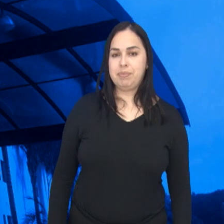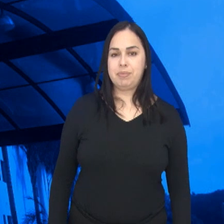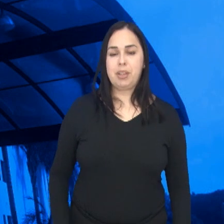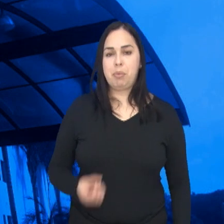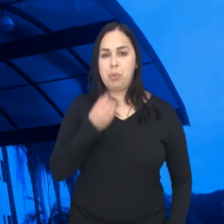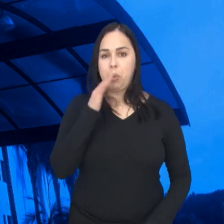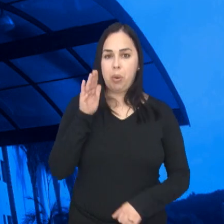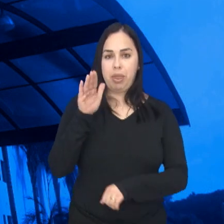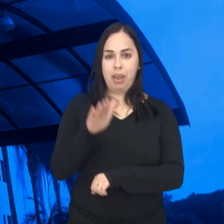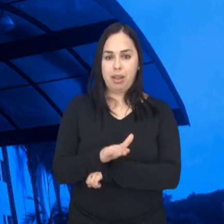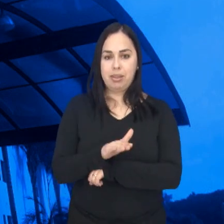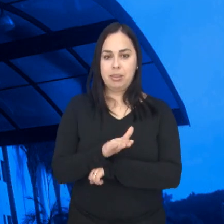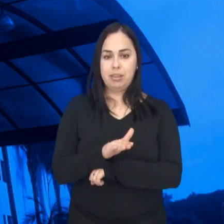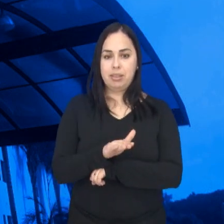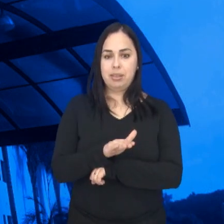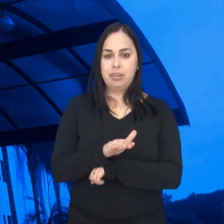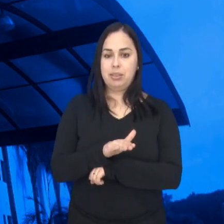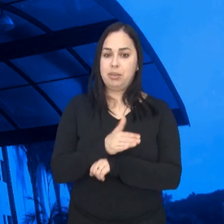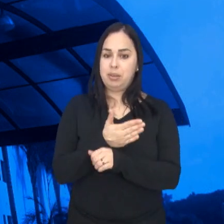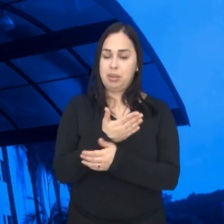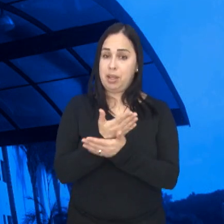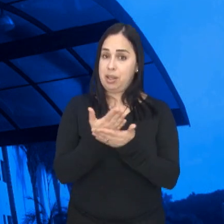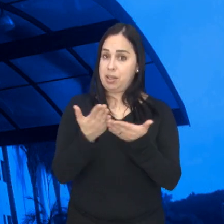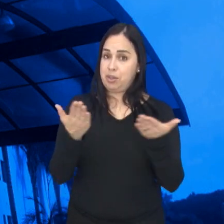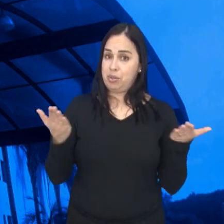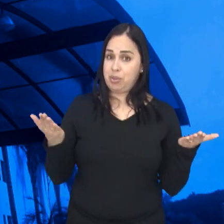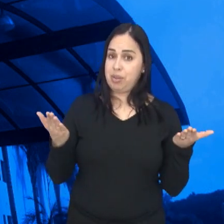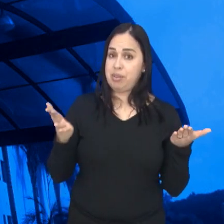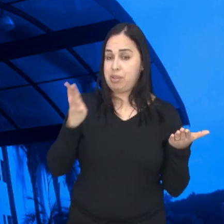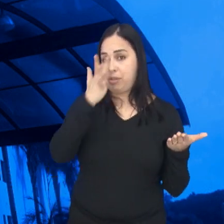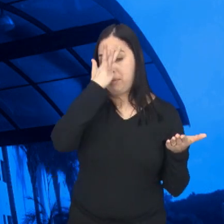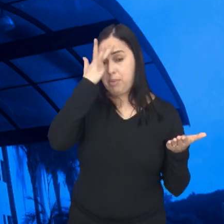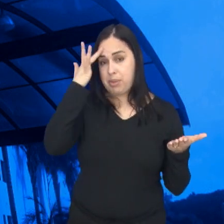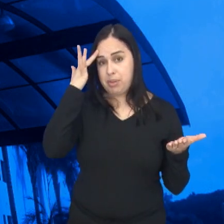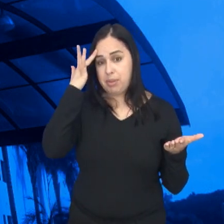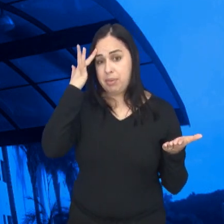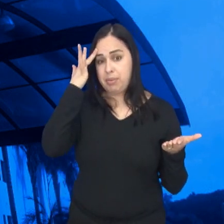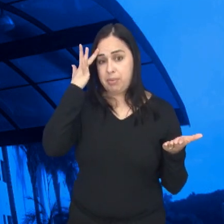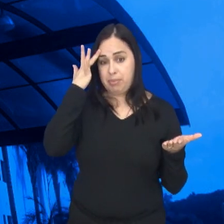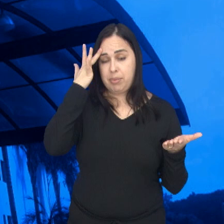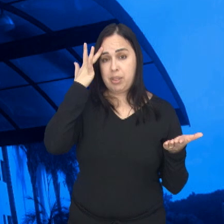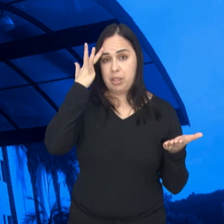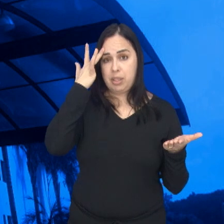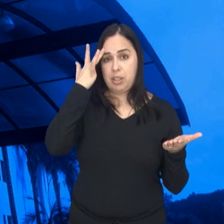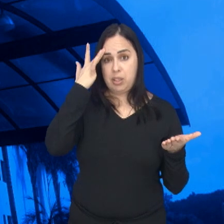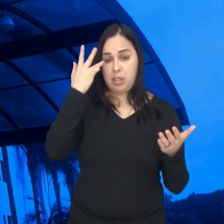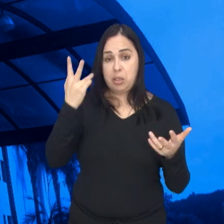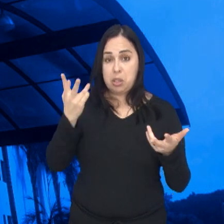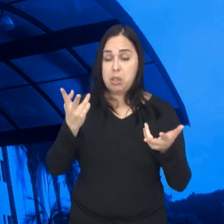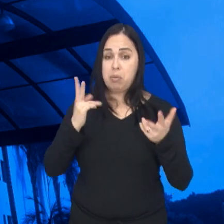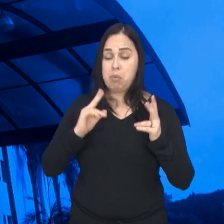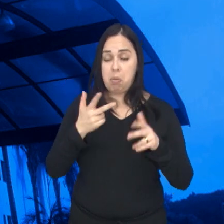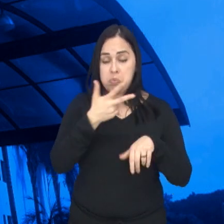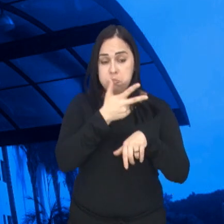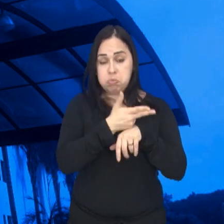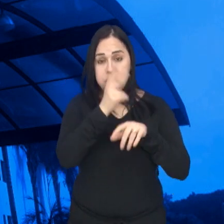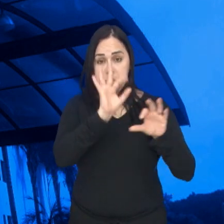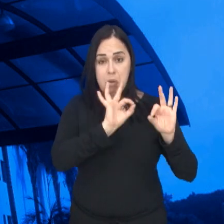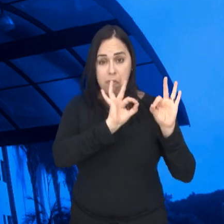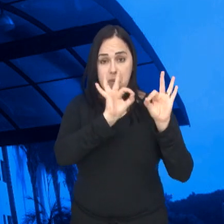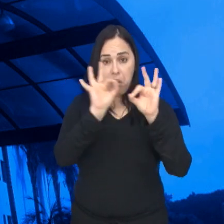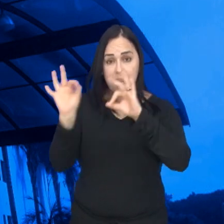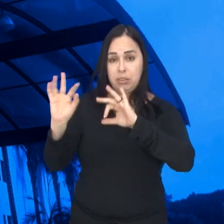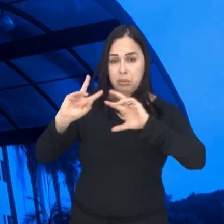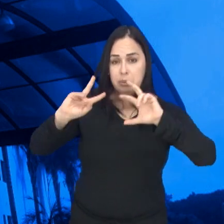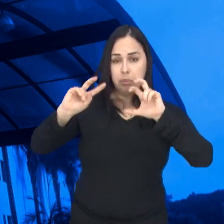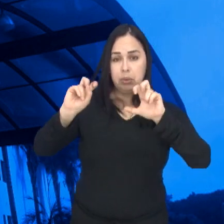Boa tarde a todos aqueles que terão a oportunidade de ver este